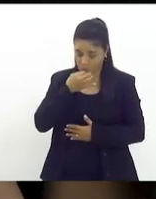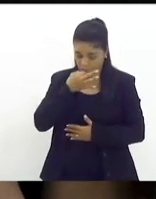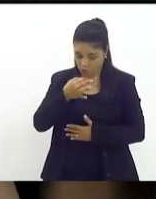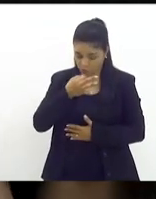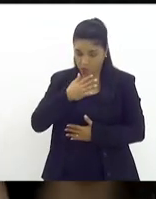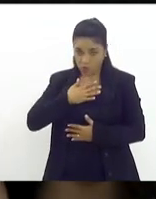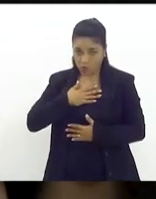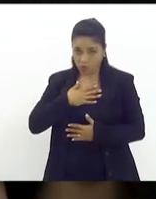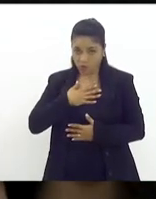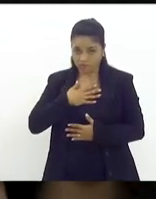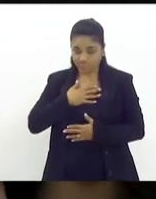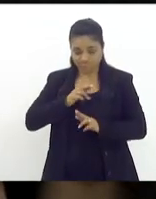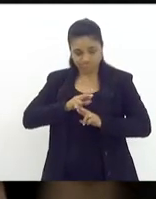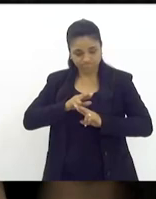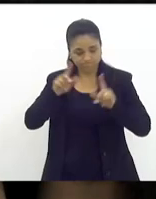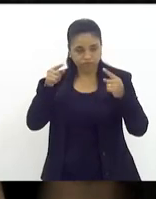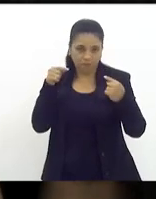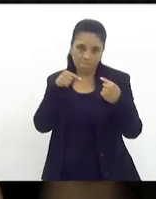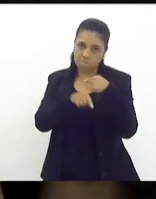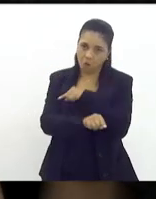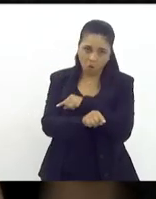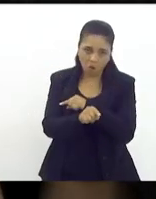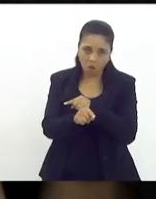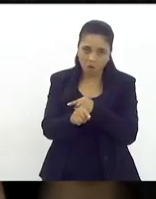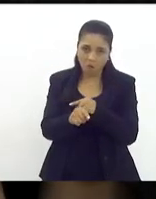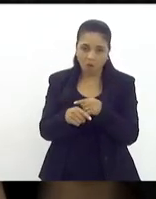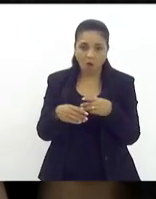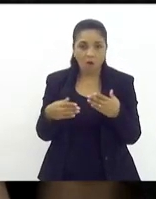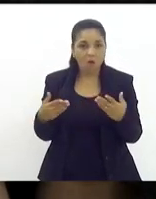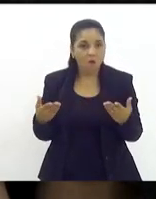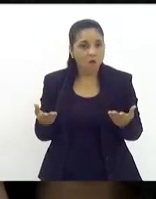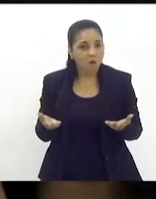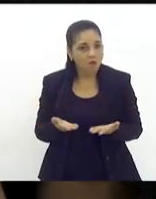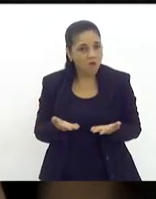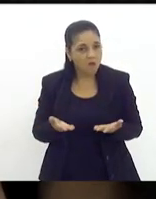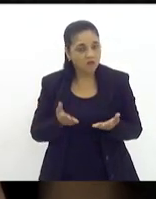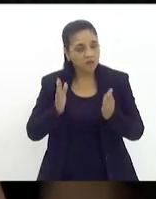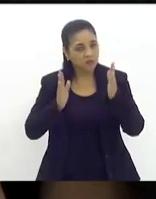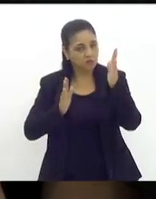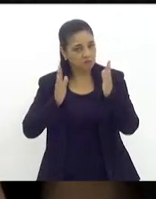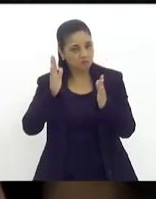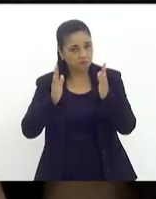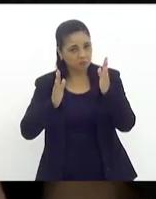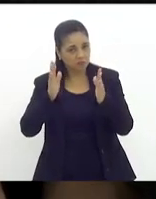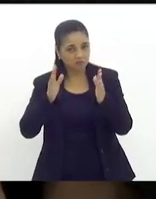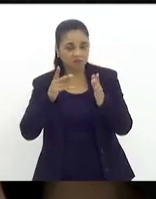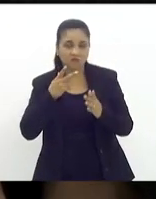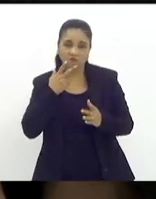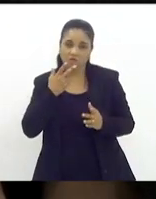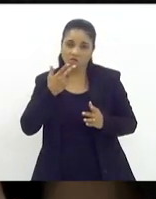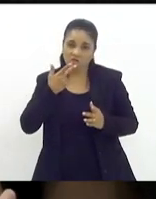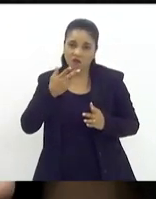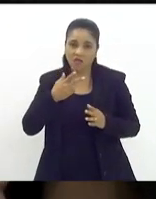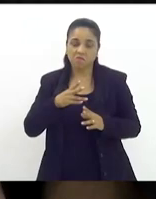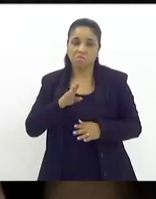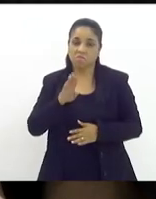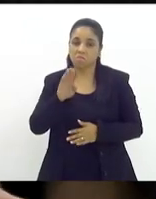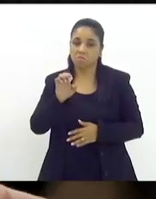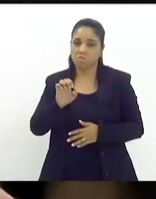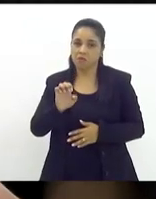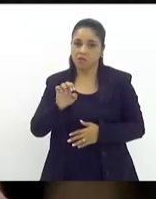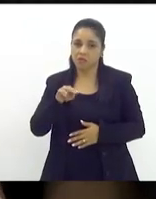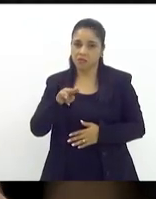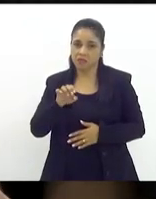absolutamente desproposital, nos tempos que a gente está vivendo, falar em benefício fiscal, até que a